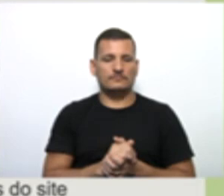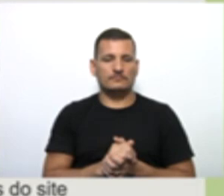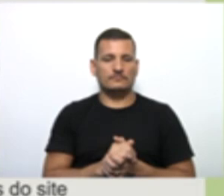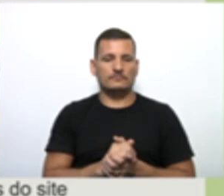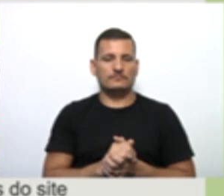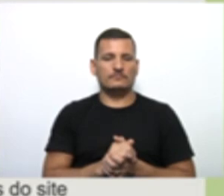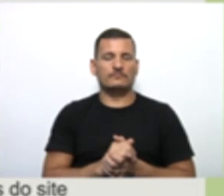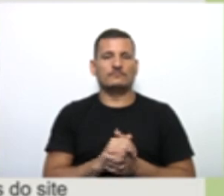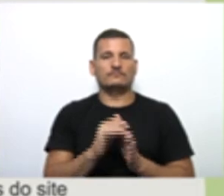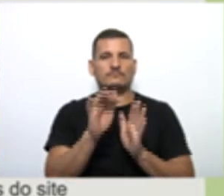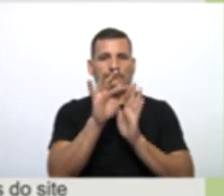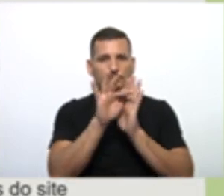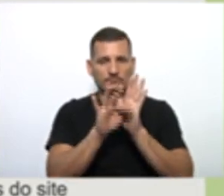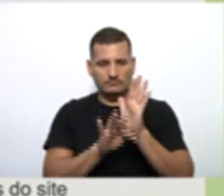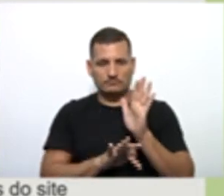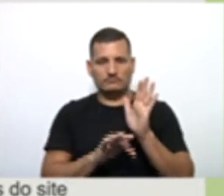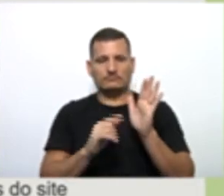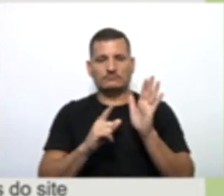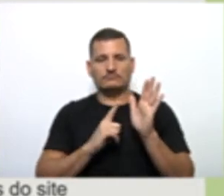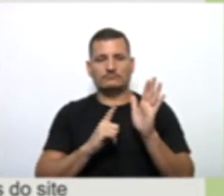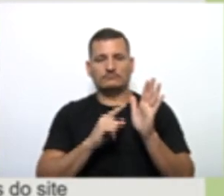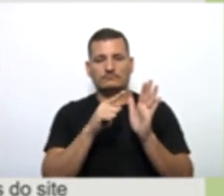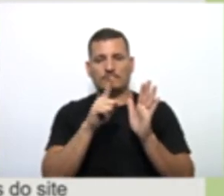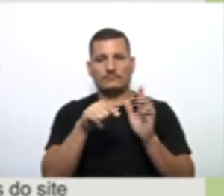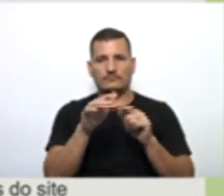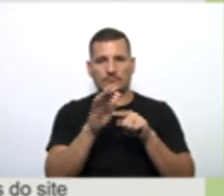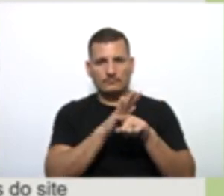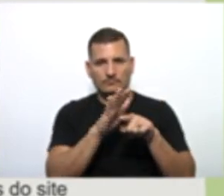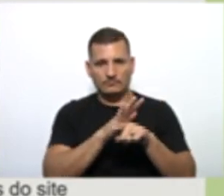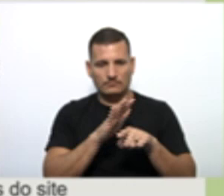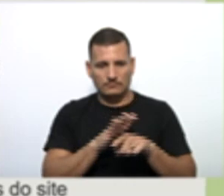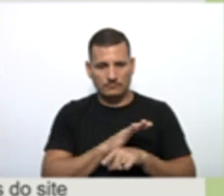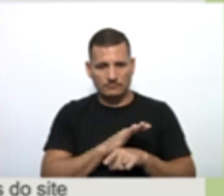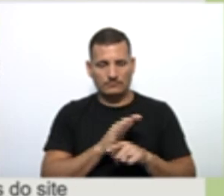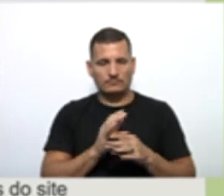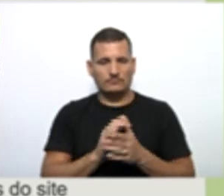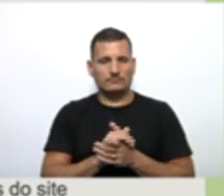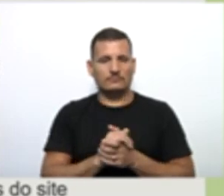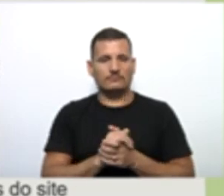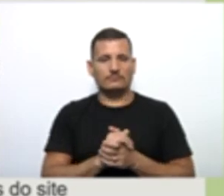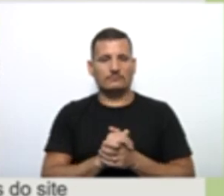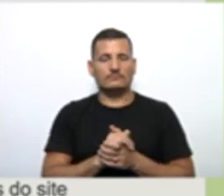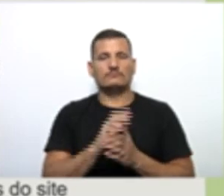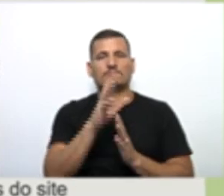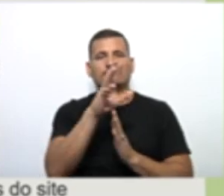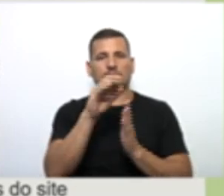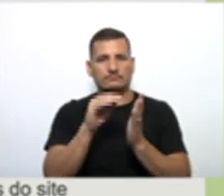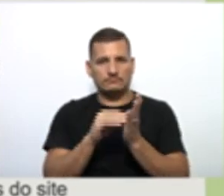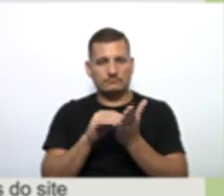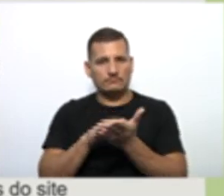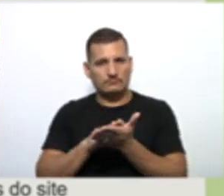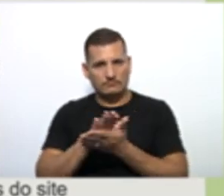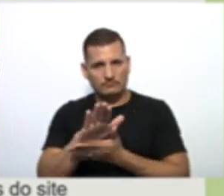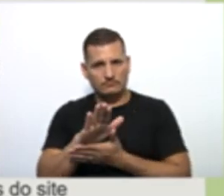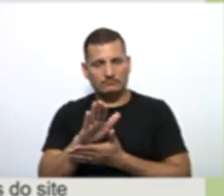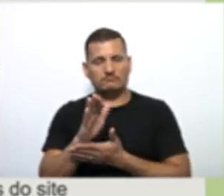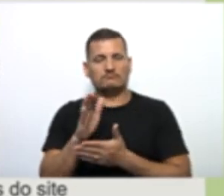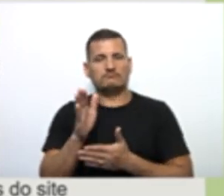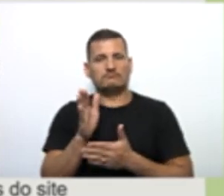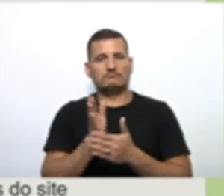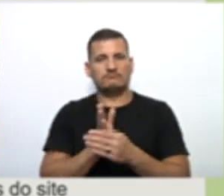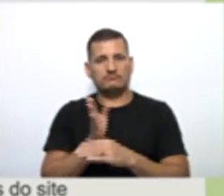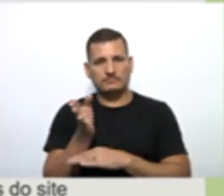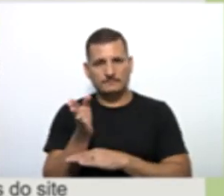o formulário de pesquisa, que são aquelas perguntas que o professor Cássio fez a leitura. Então, você vai baixar, imprimir e ir até a